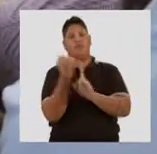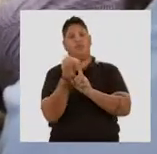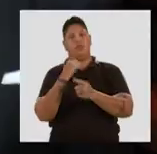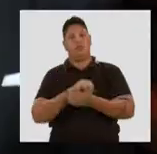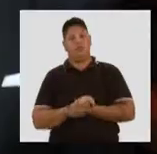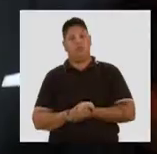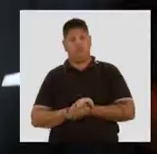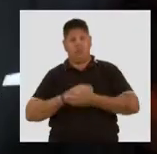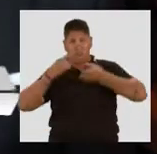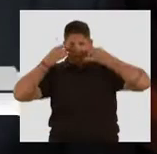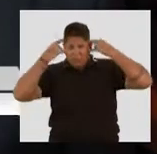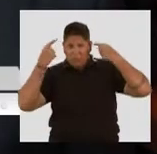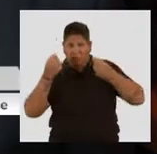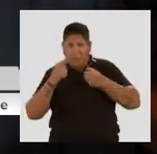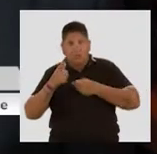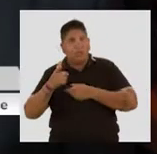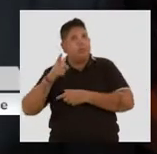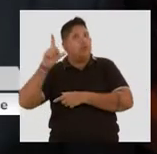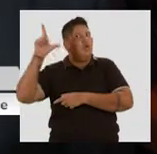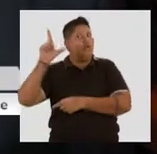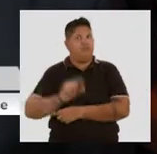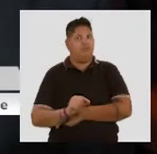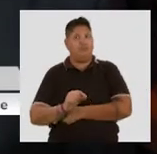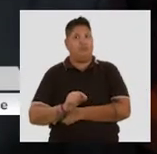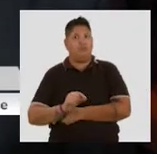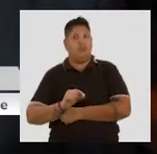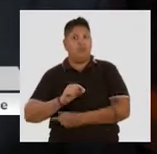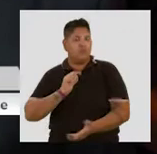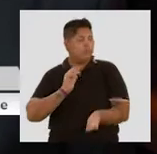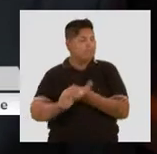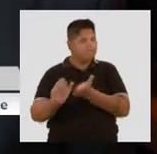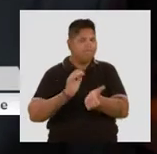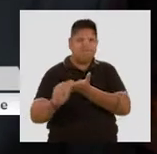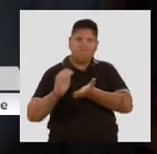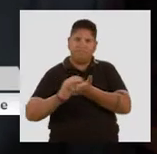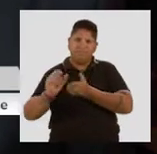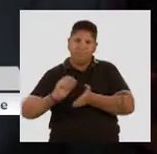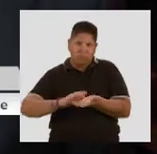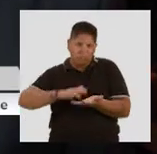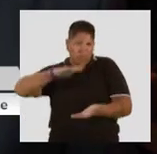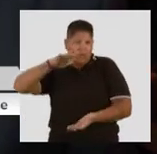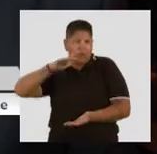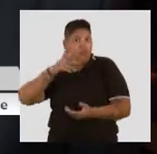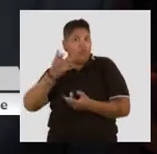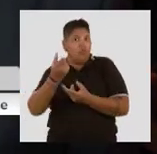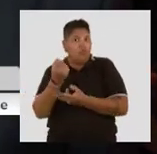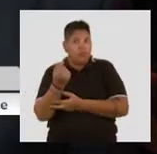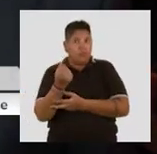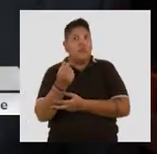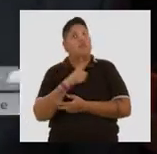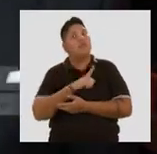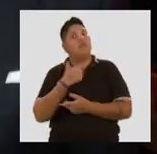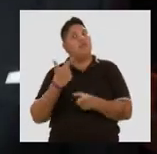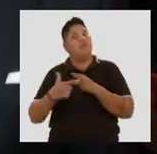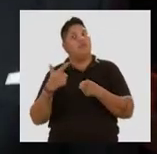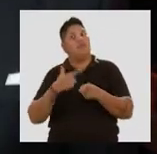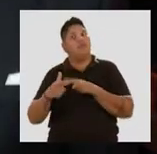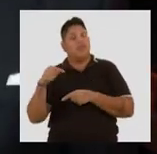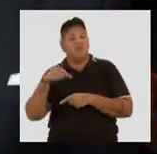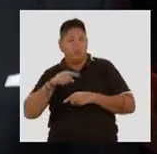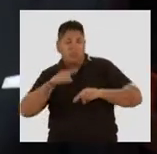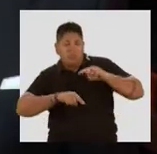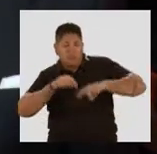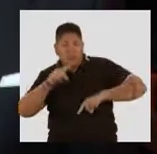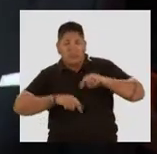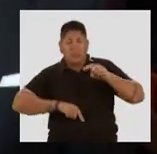O capitalismo passa por crise, a acumulação do capital também passa por crise e talvez um dos mecanismos